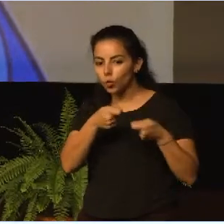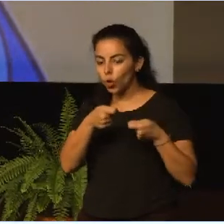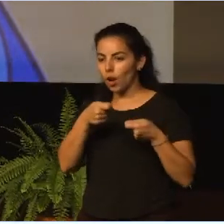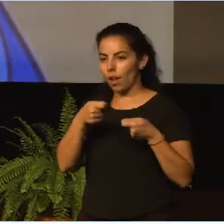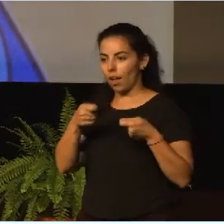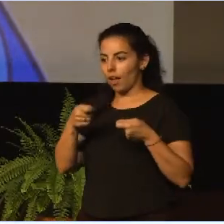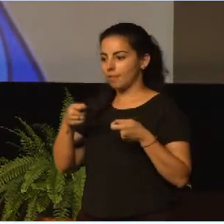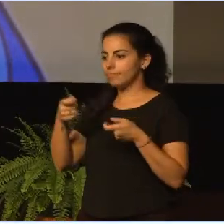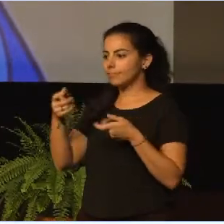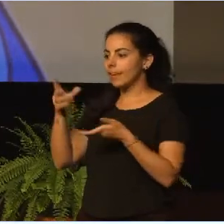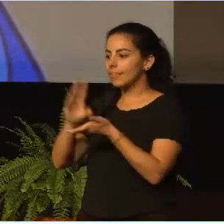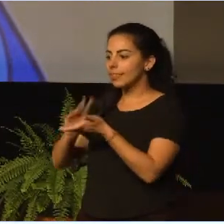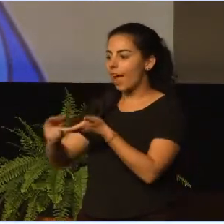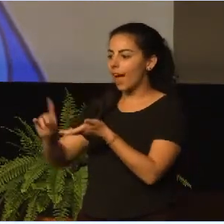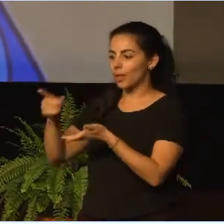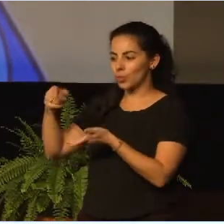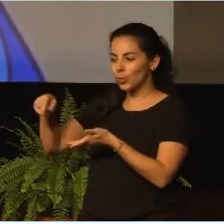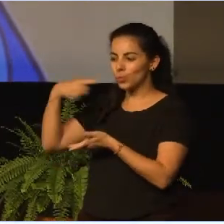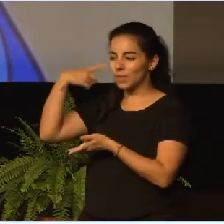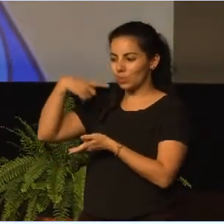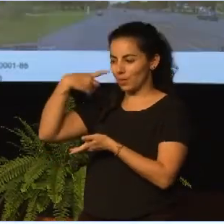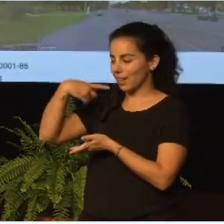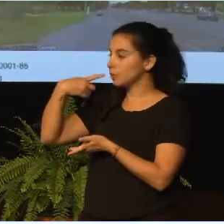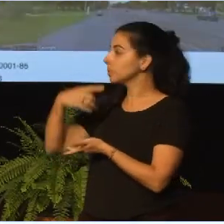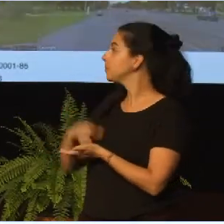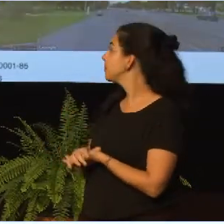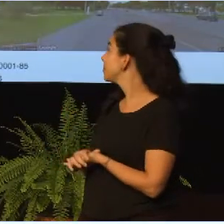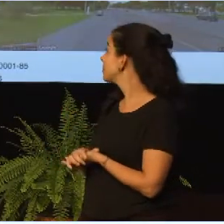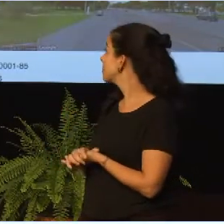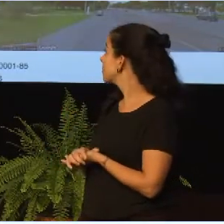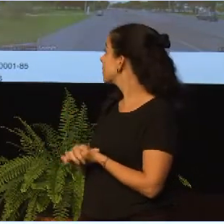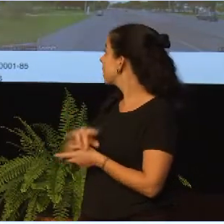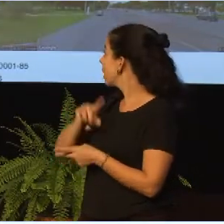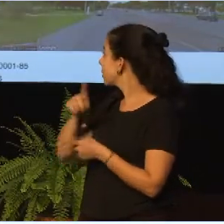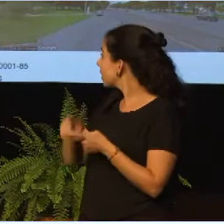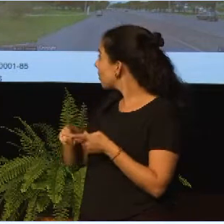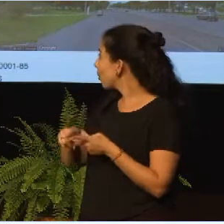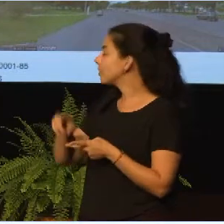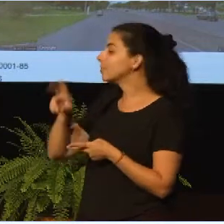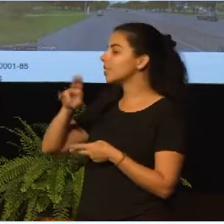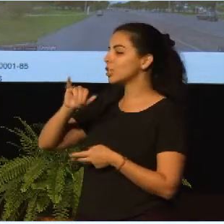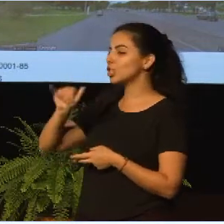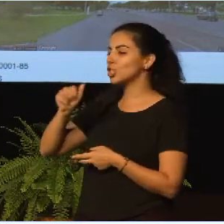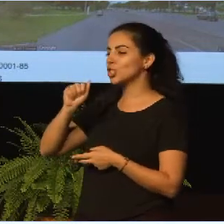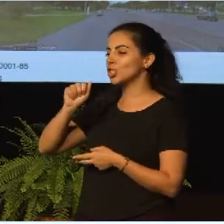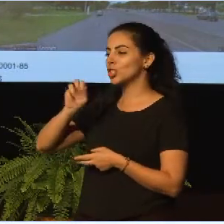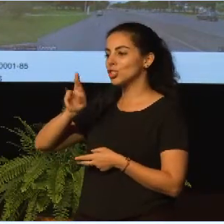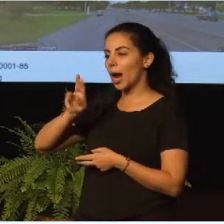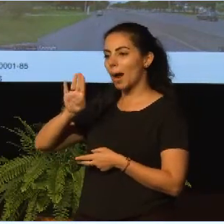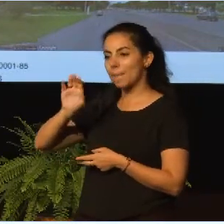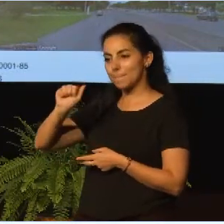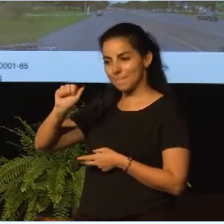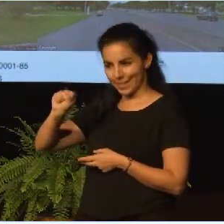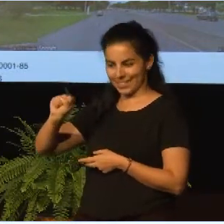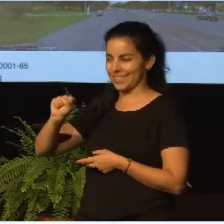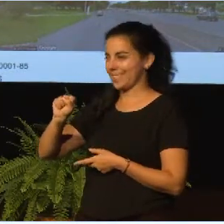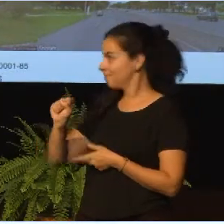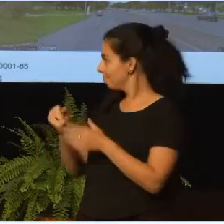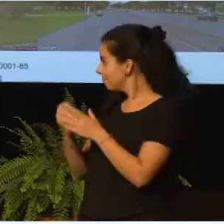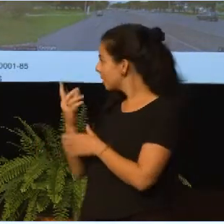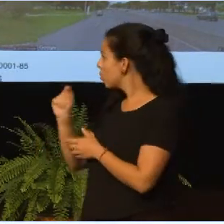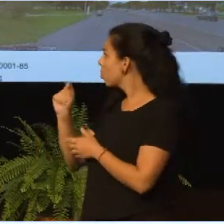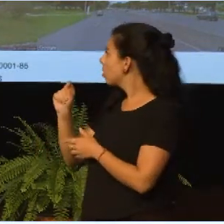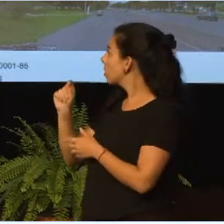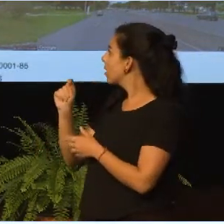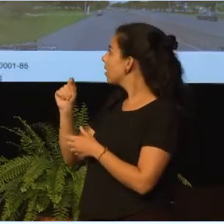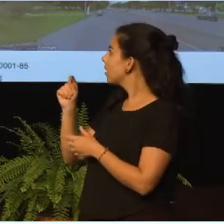mais rapidamente, tá? Depois da Rose, surgiu o Jarbas. O Jarbas era o nosso dashboard, que mantinha todas